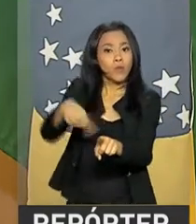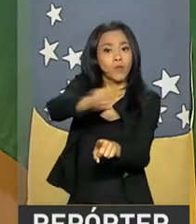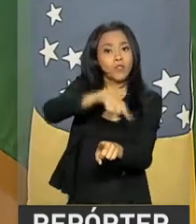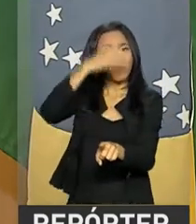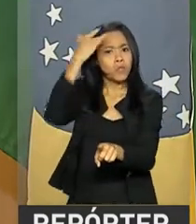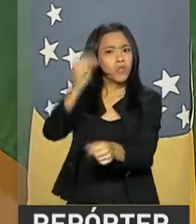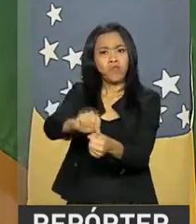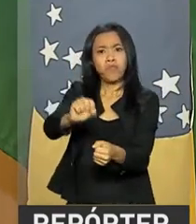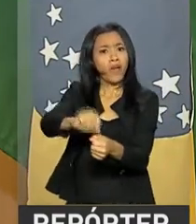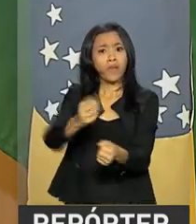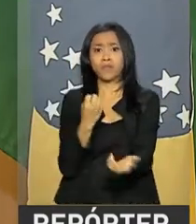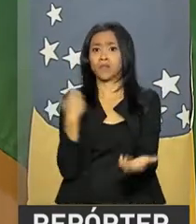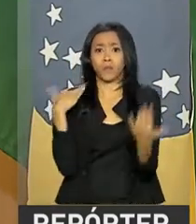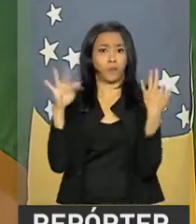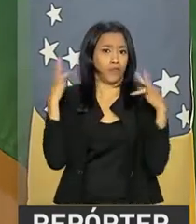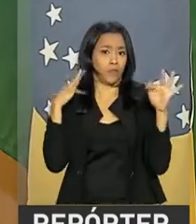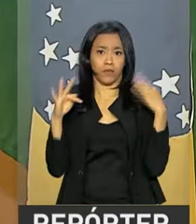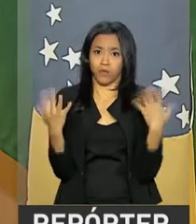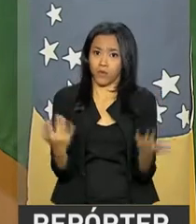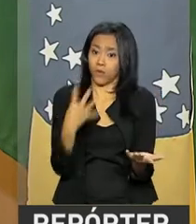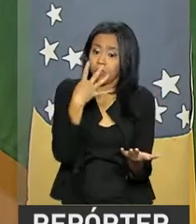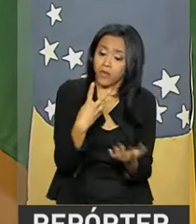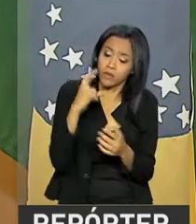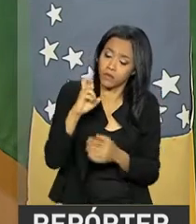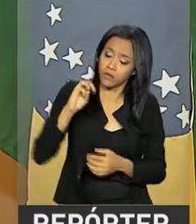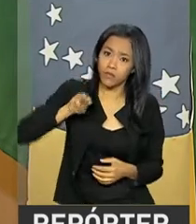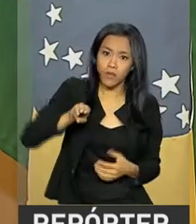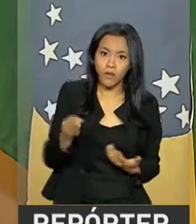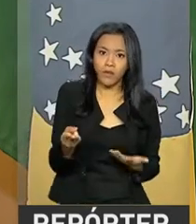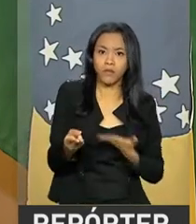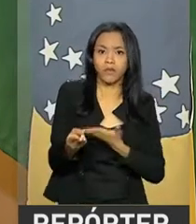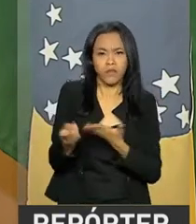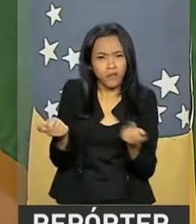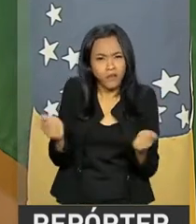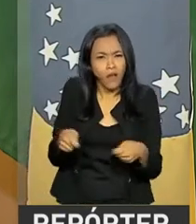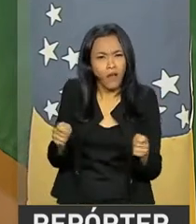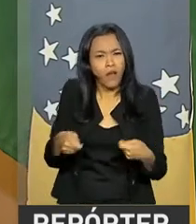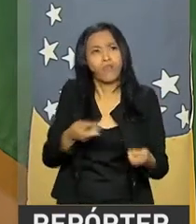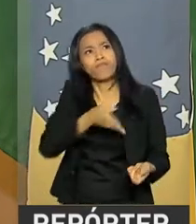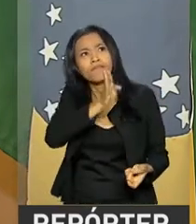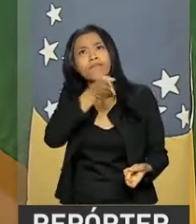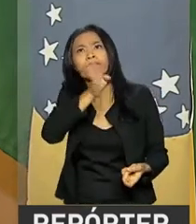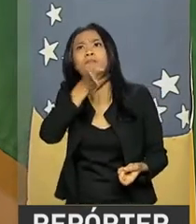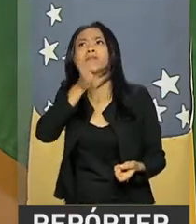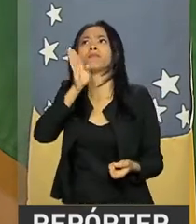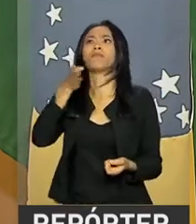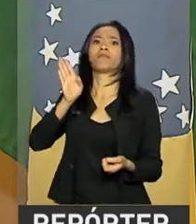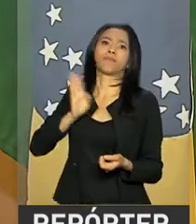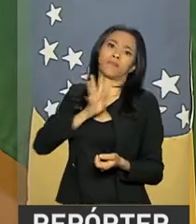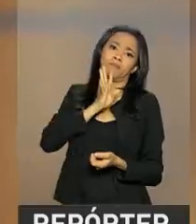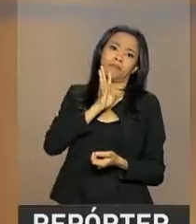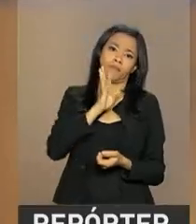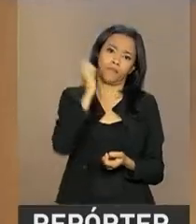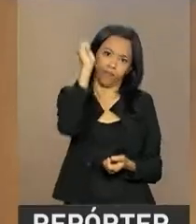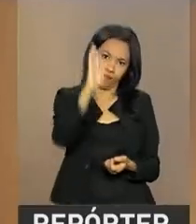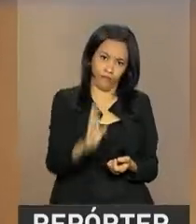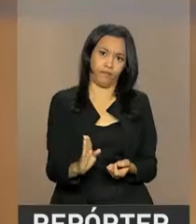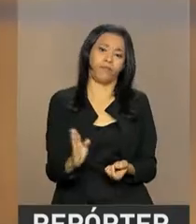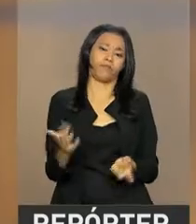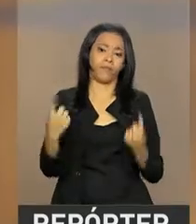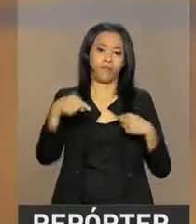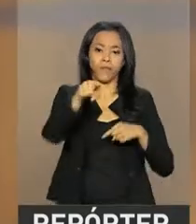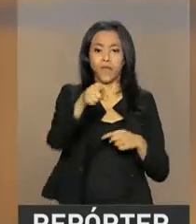fazem turismo tendo são 45 milhões porque tem toda a capacidade e potencialidade para começar a fazer-se turismo de imediato